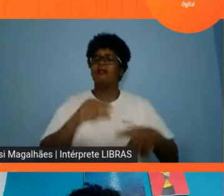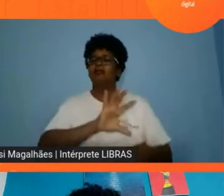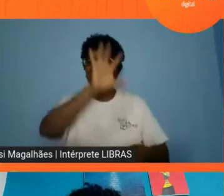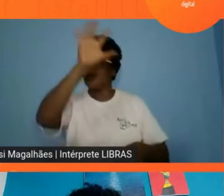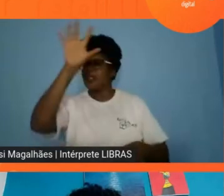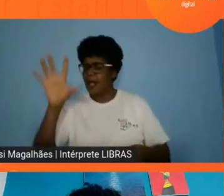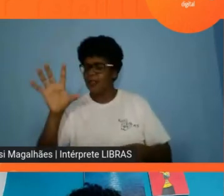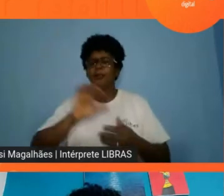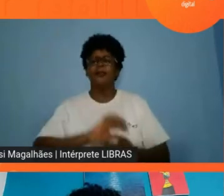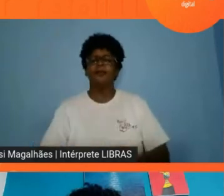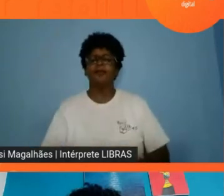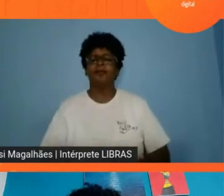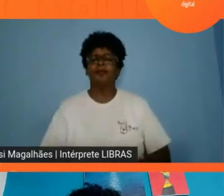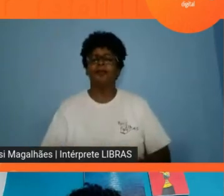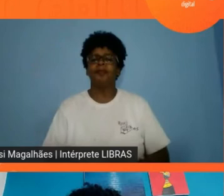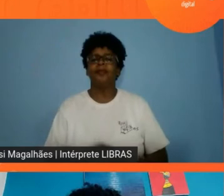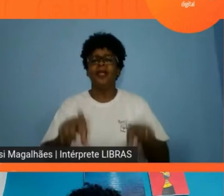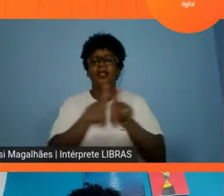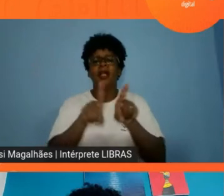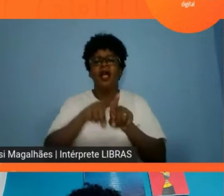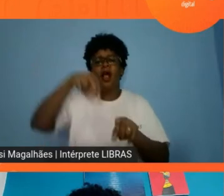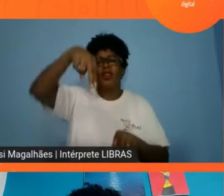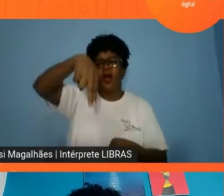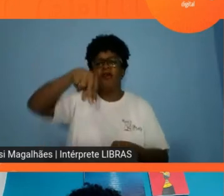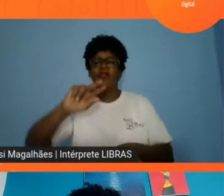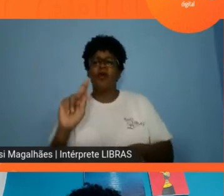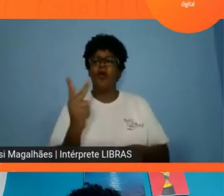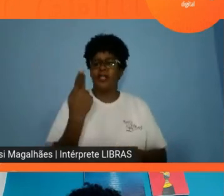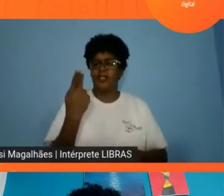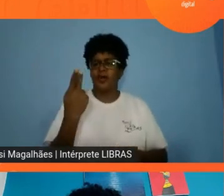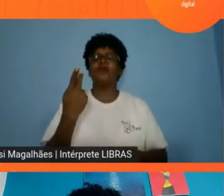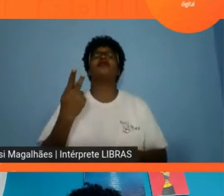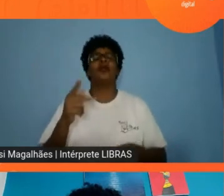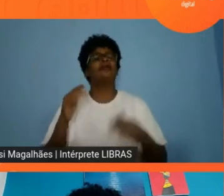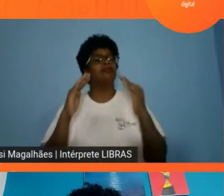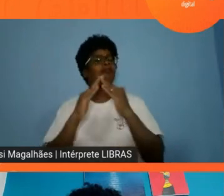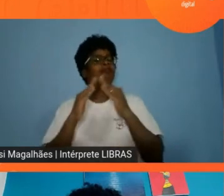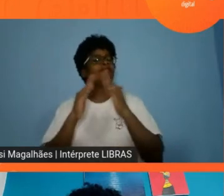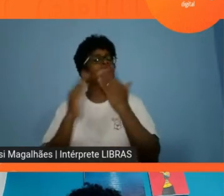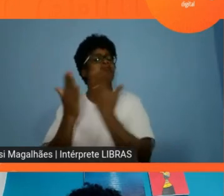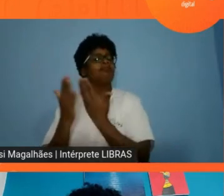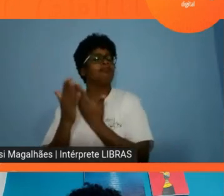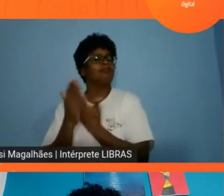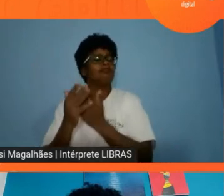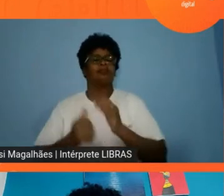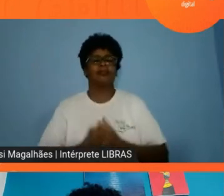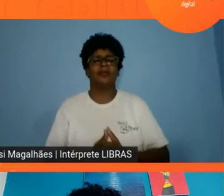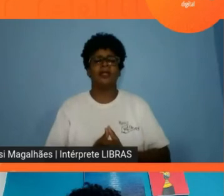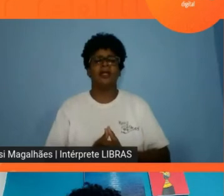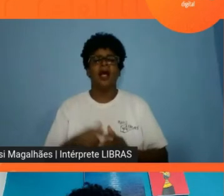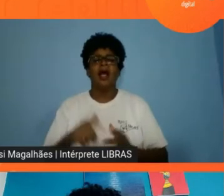região do Novo Horizonte, da Zona Leste da nossa cidade. Sou